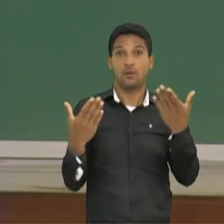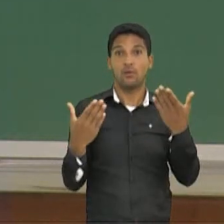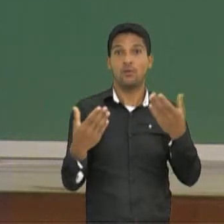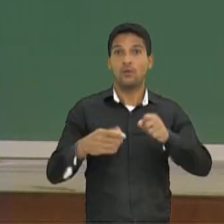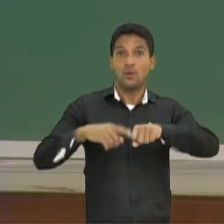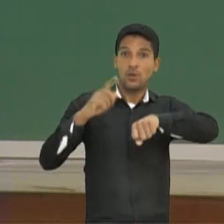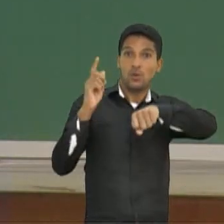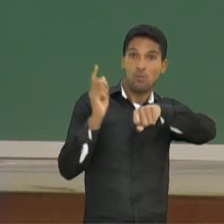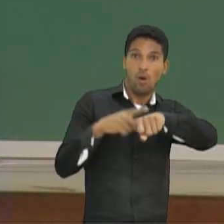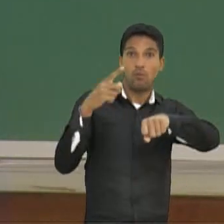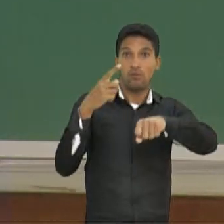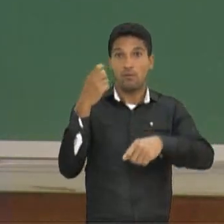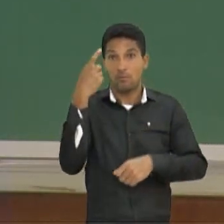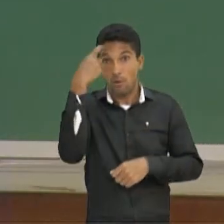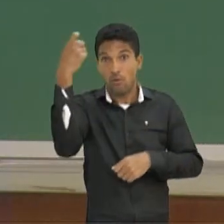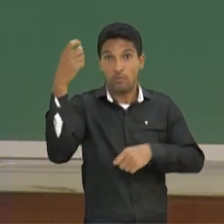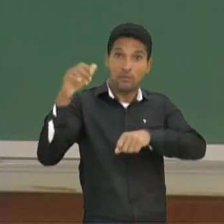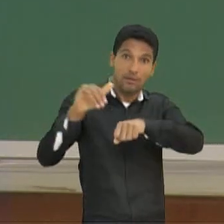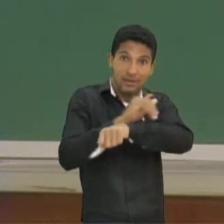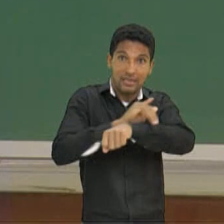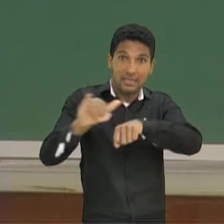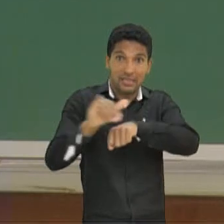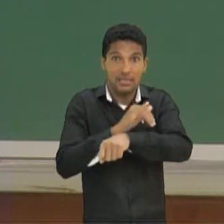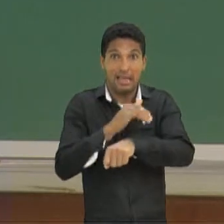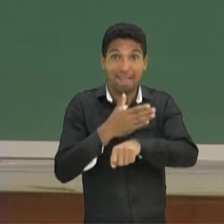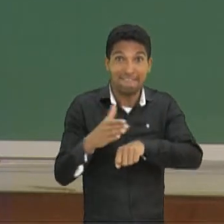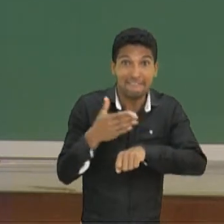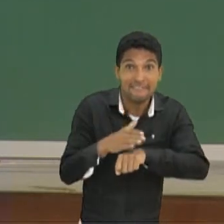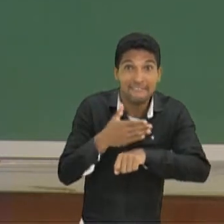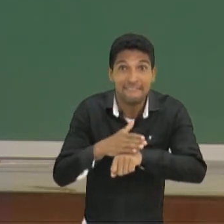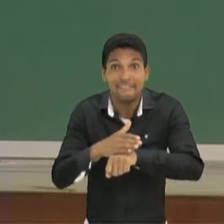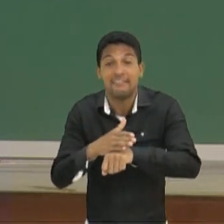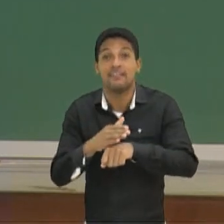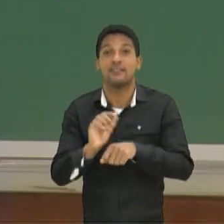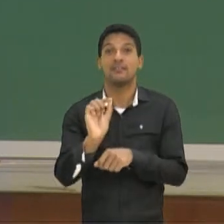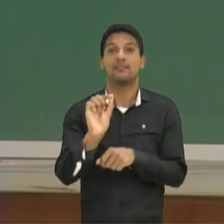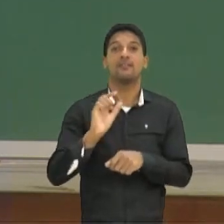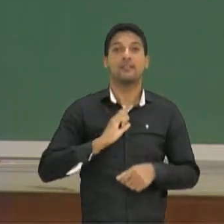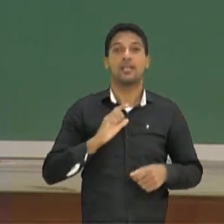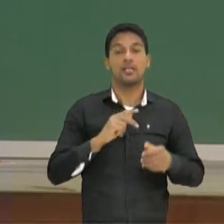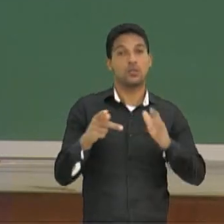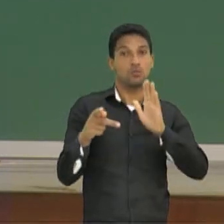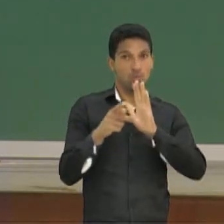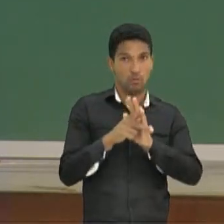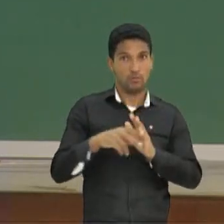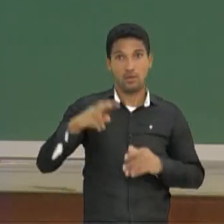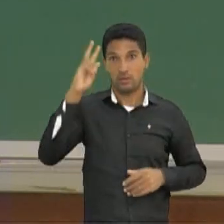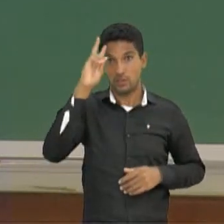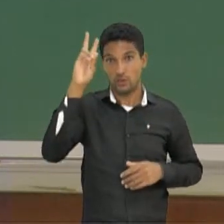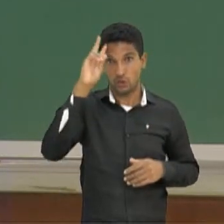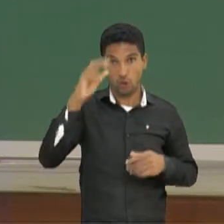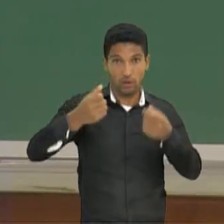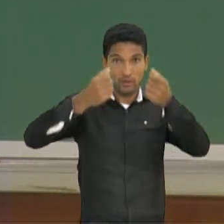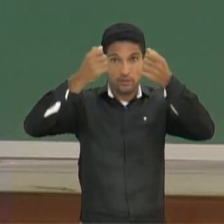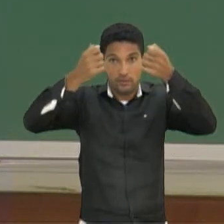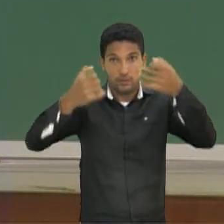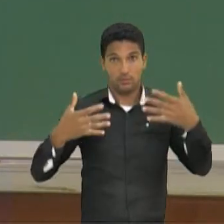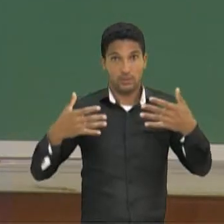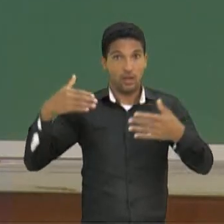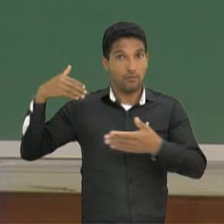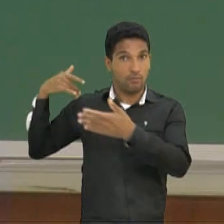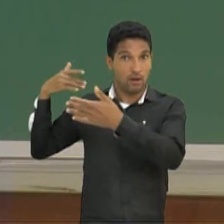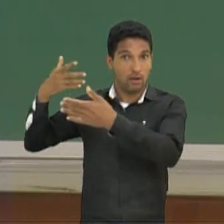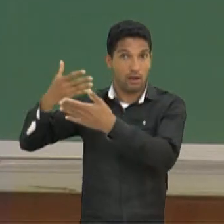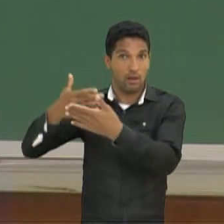temos o contexto histórico. Então, como sempre colocamos, né, começamos com contextualização histórica para chegarmos no objetivo